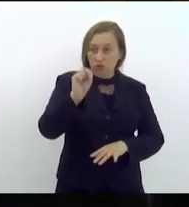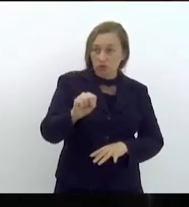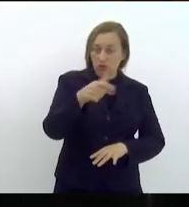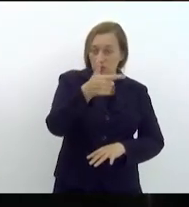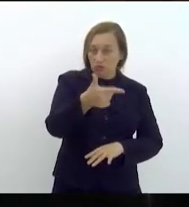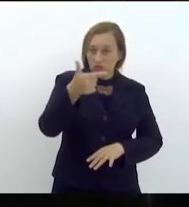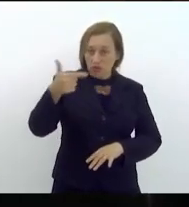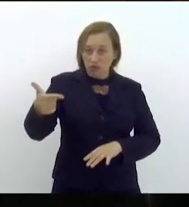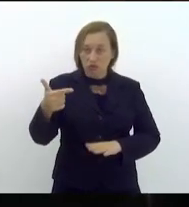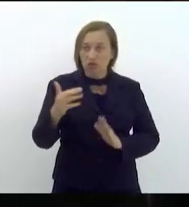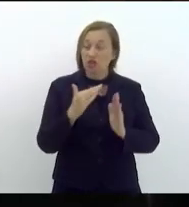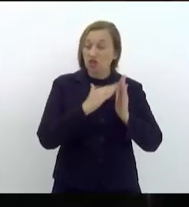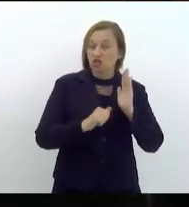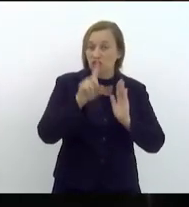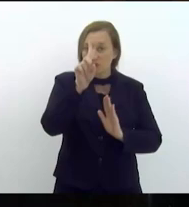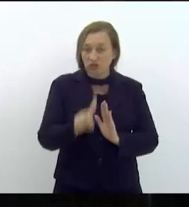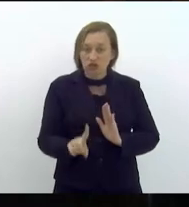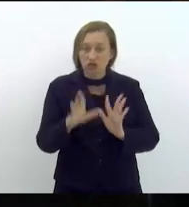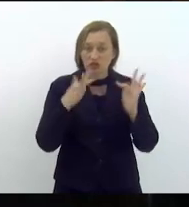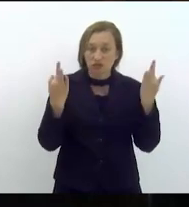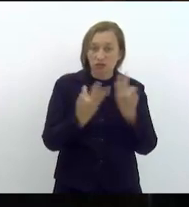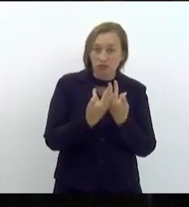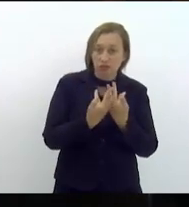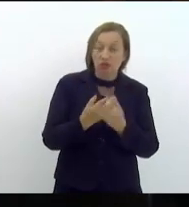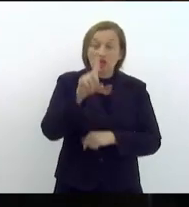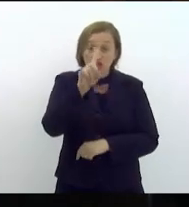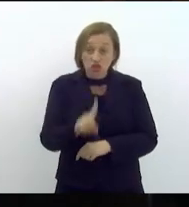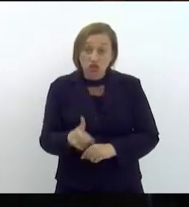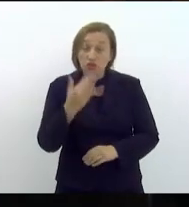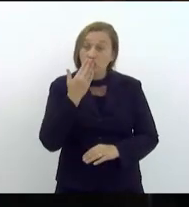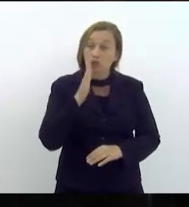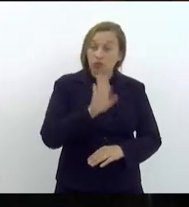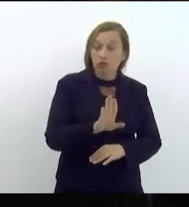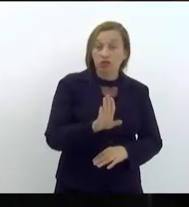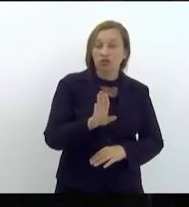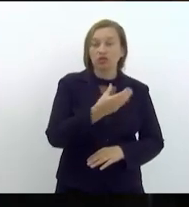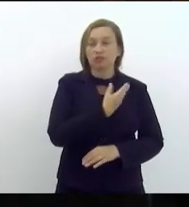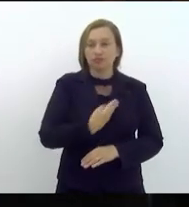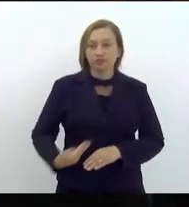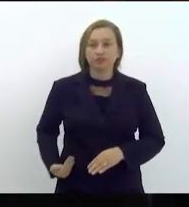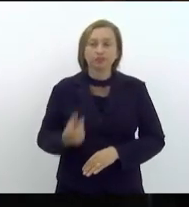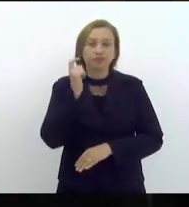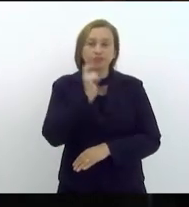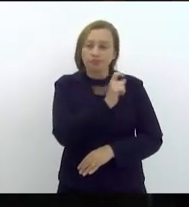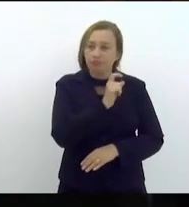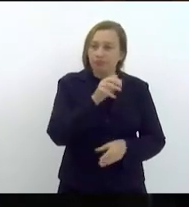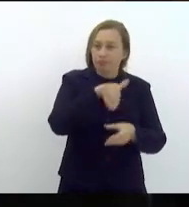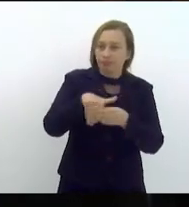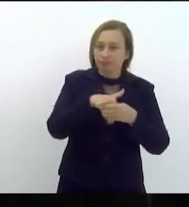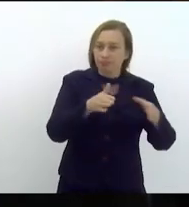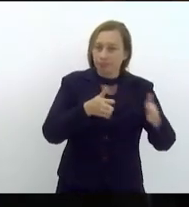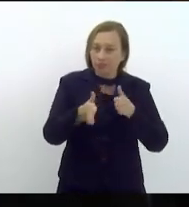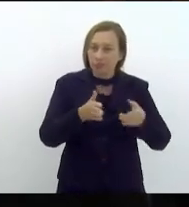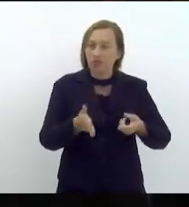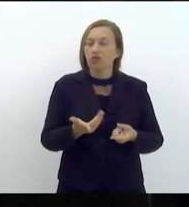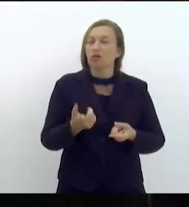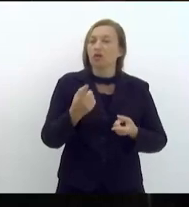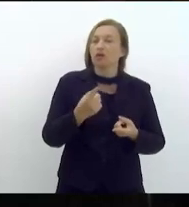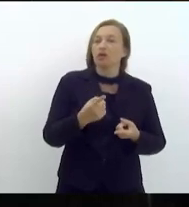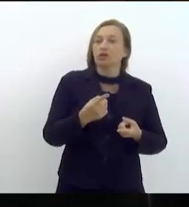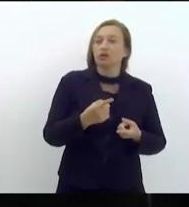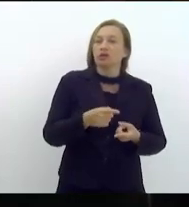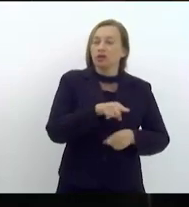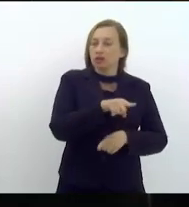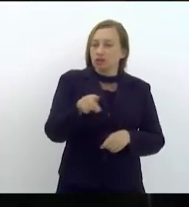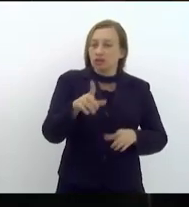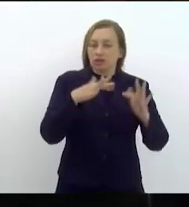que tirava o direito dessas famílias direito que foi prometido pelo Cláudio Castro na eleição direito que foi garantido porque essas famílias